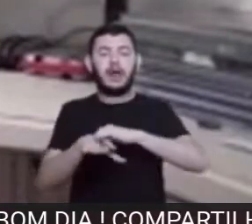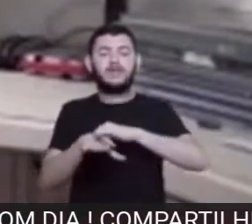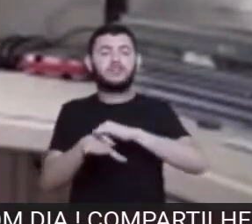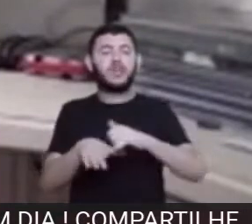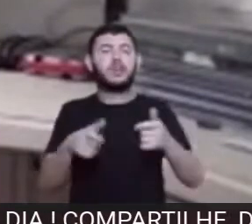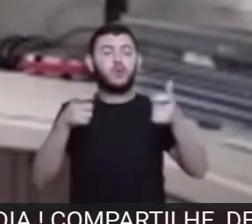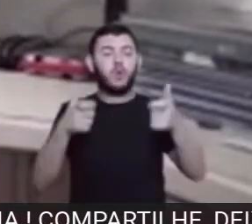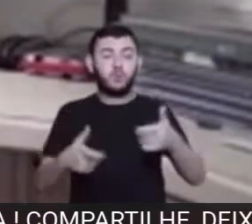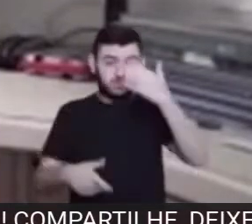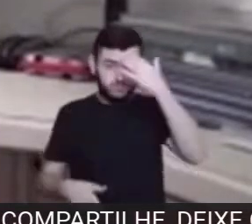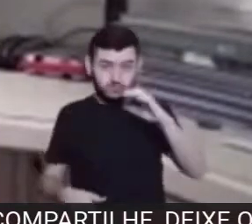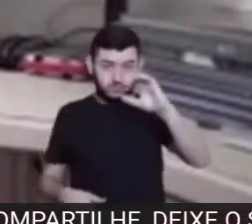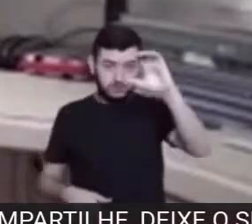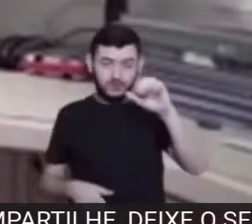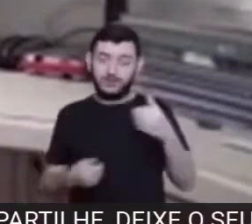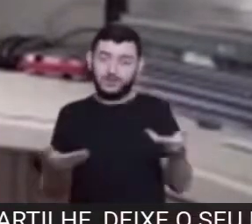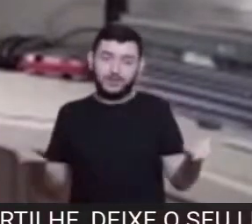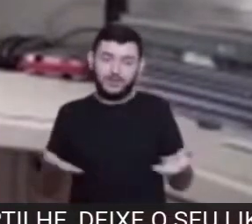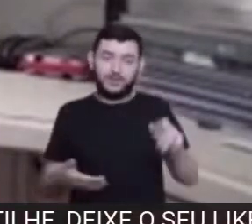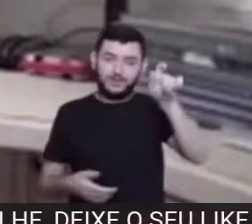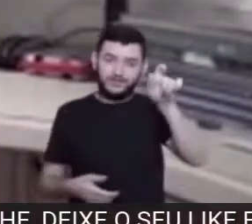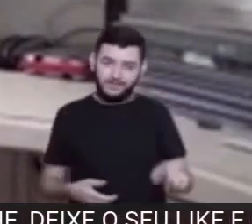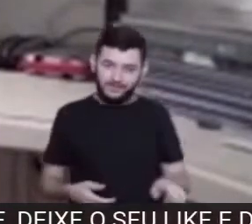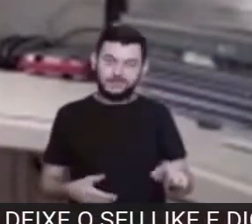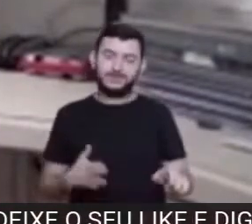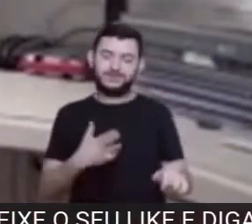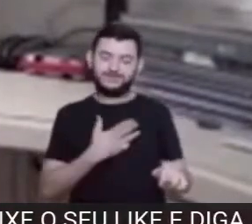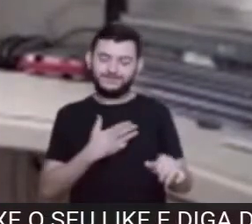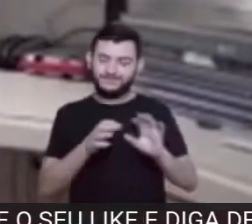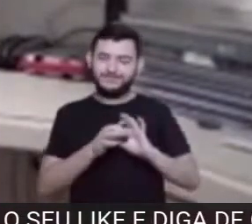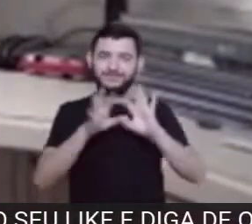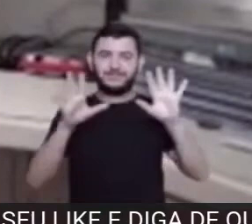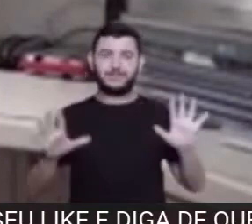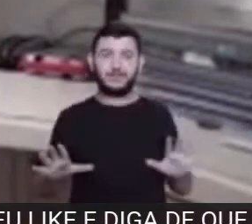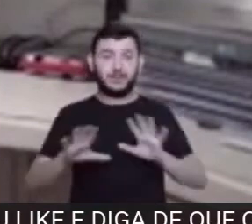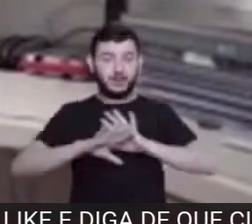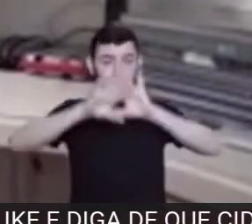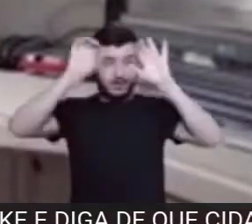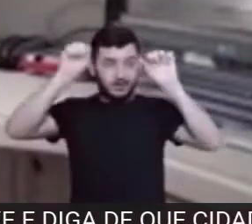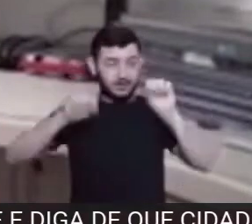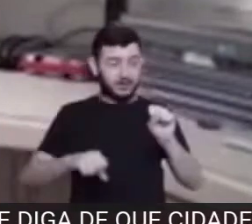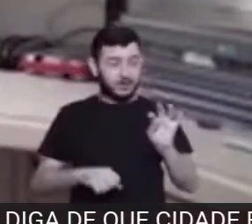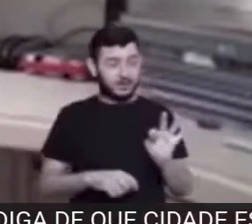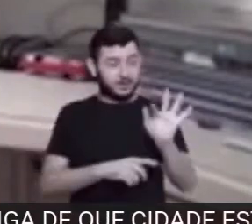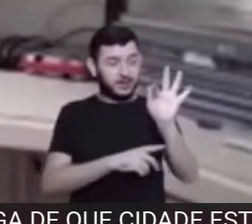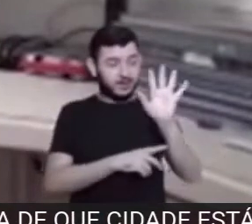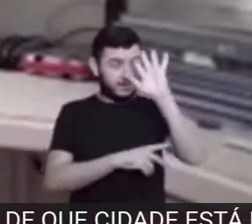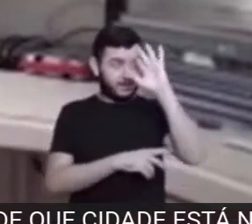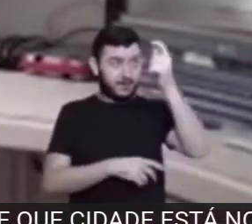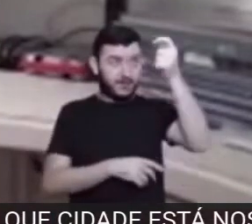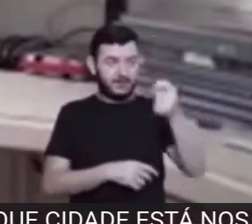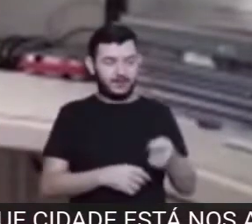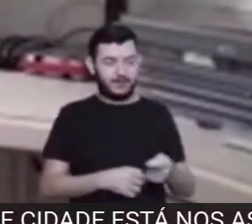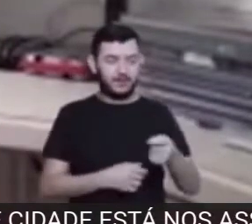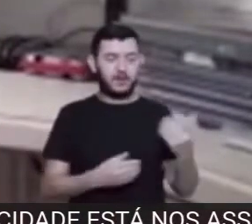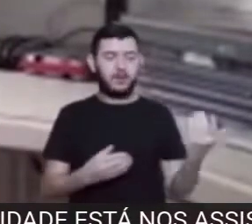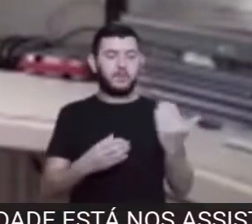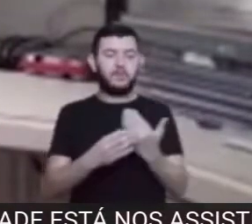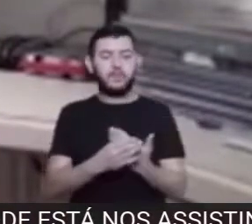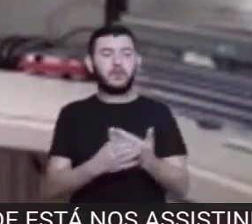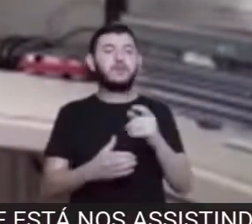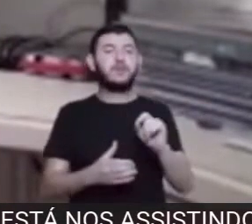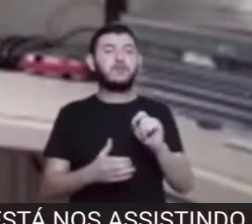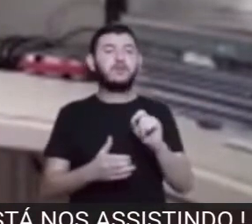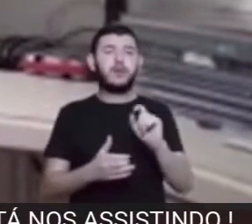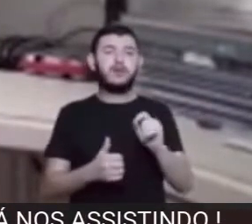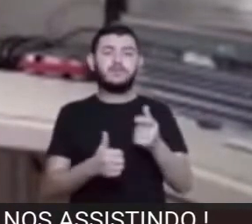vida. As decisões do Supremo Tribunal Federal essa semana de concluir o processo de suspeição do Moro e também de